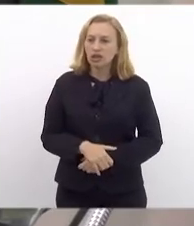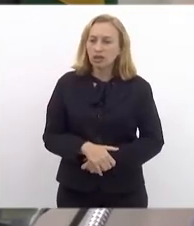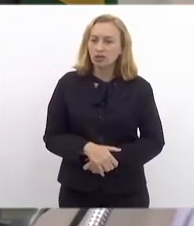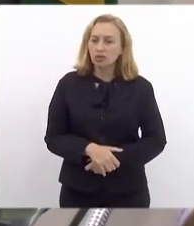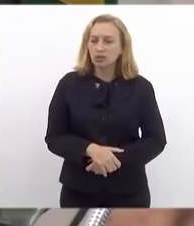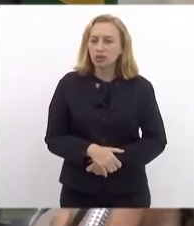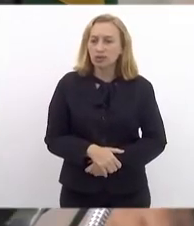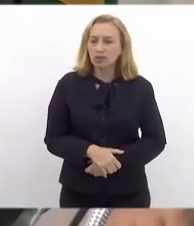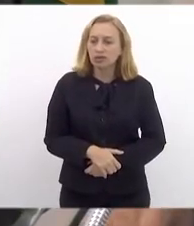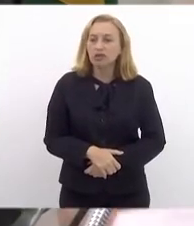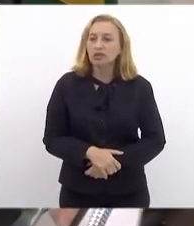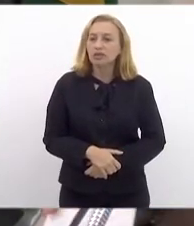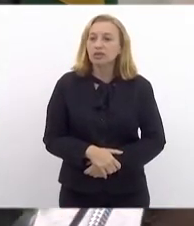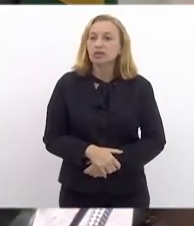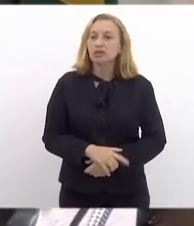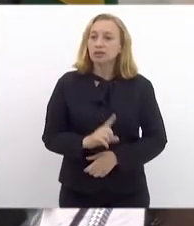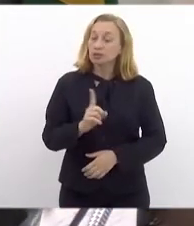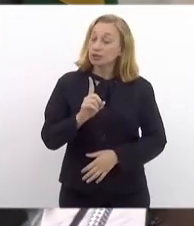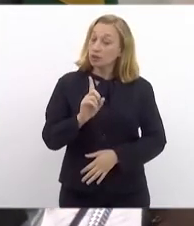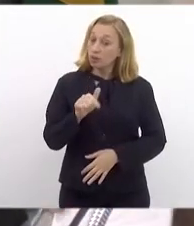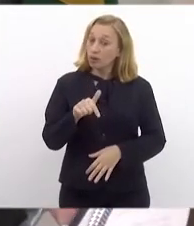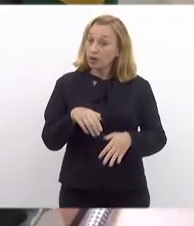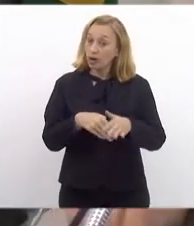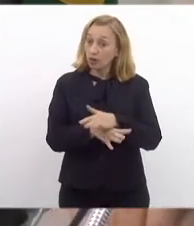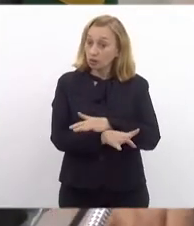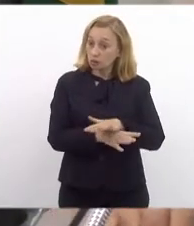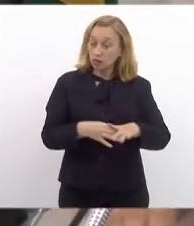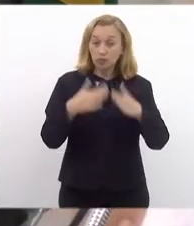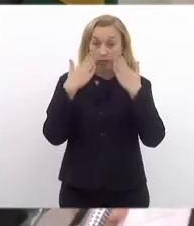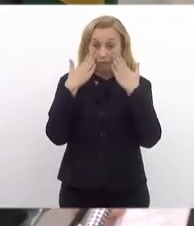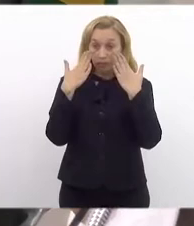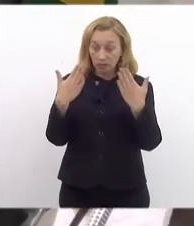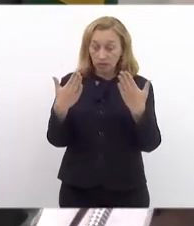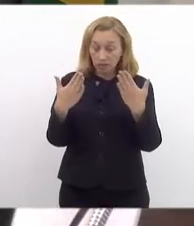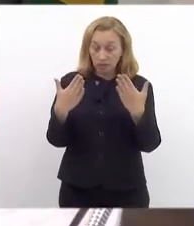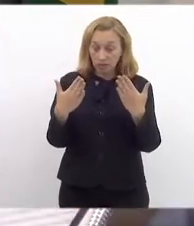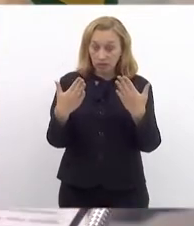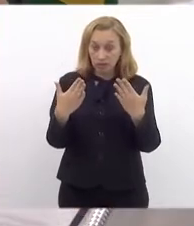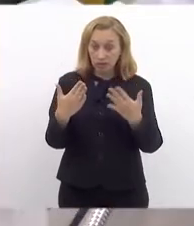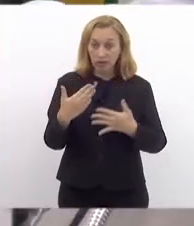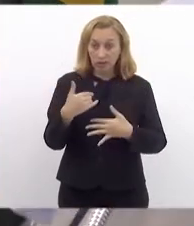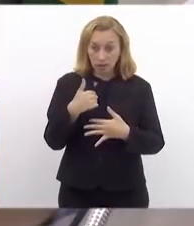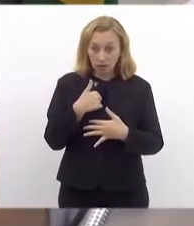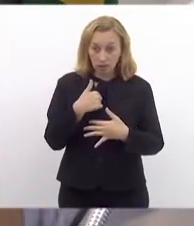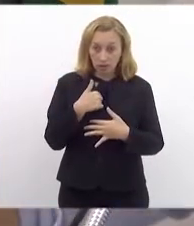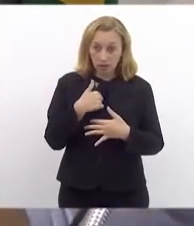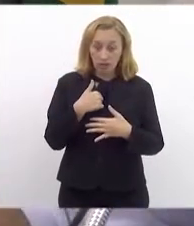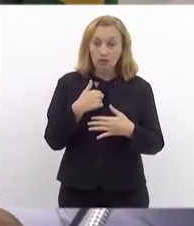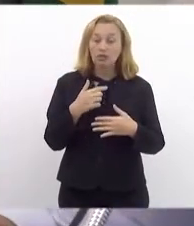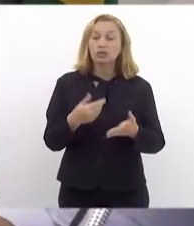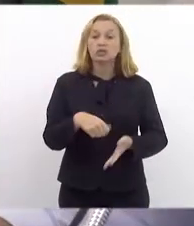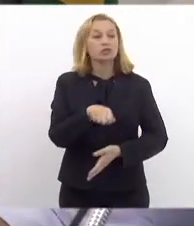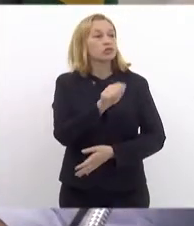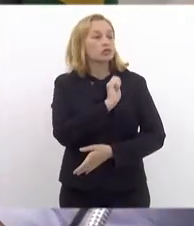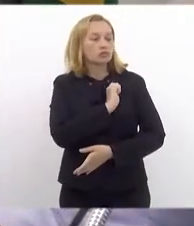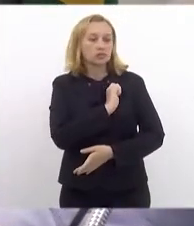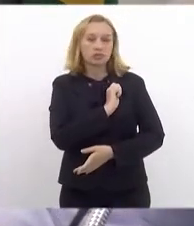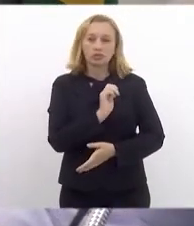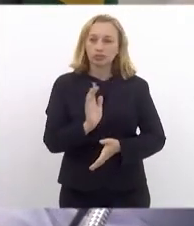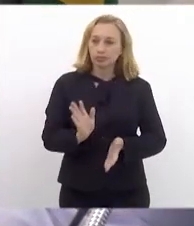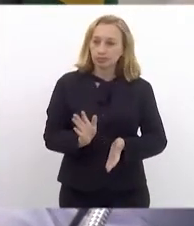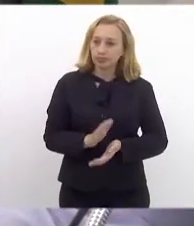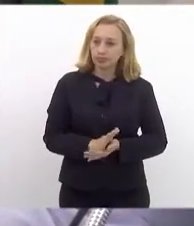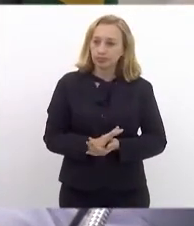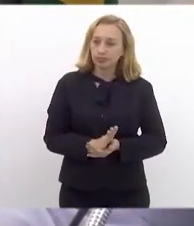e não é meu hábito apresentar projeto de lei de incentivo fiscal